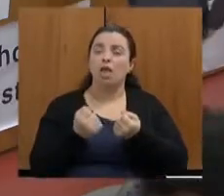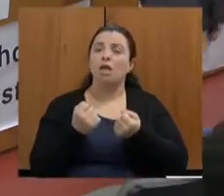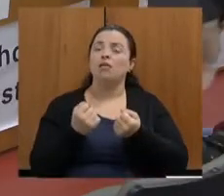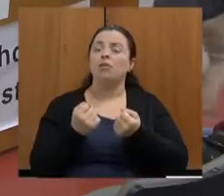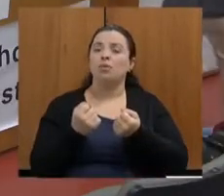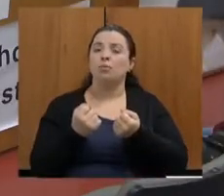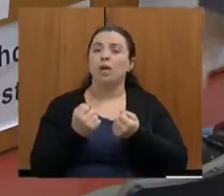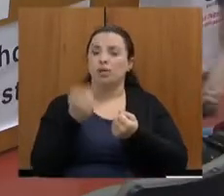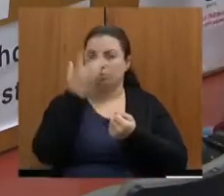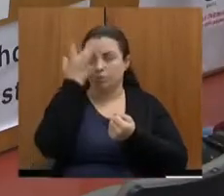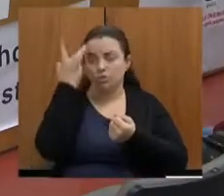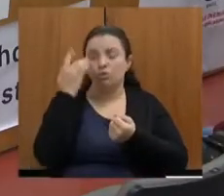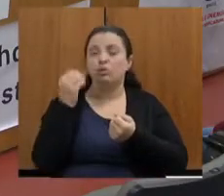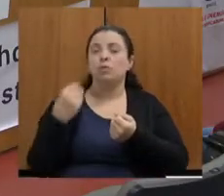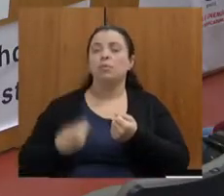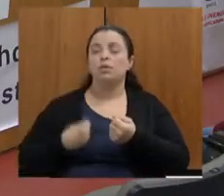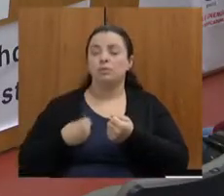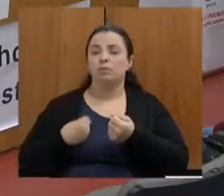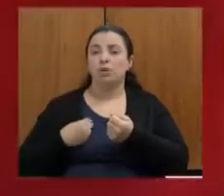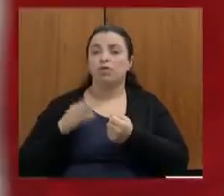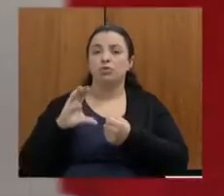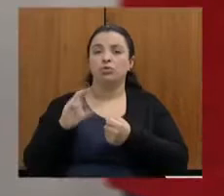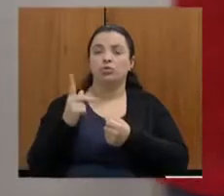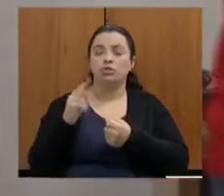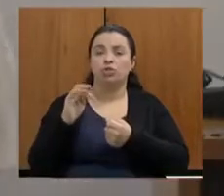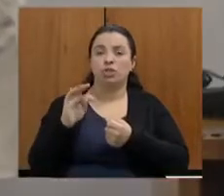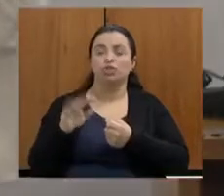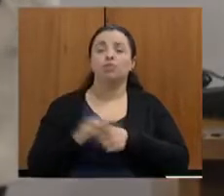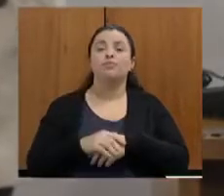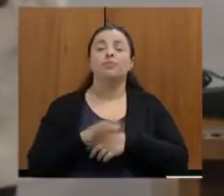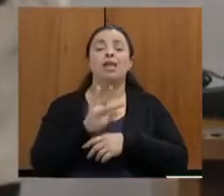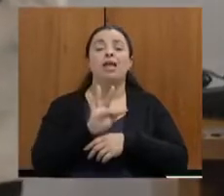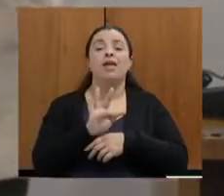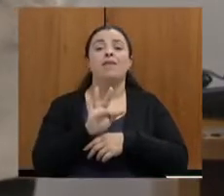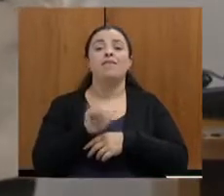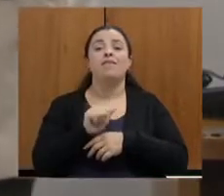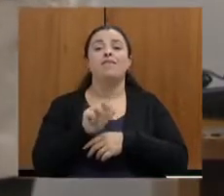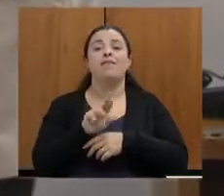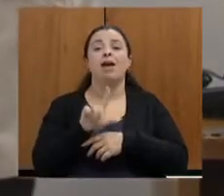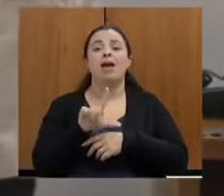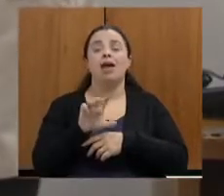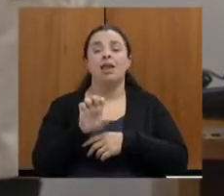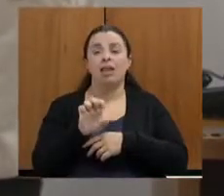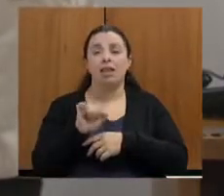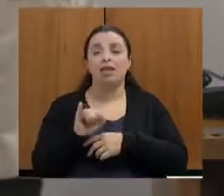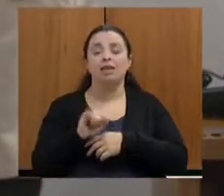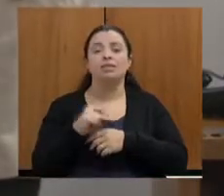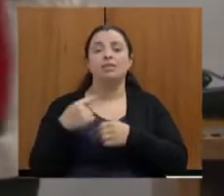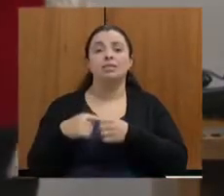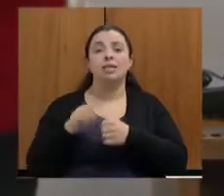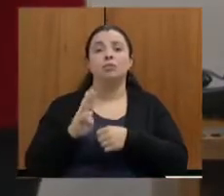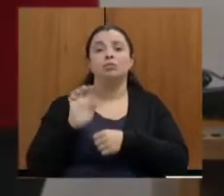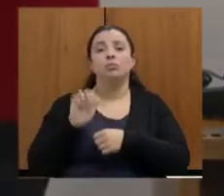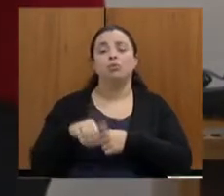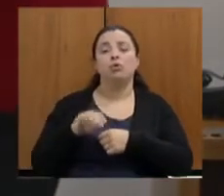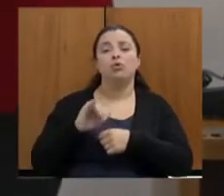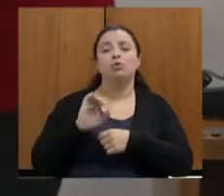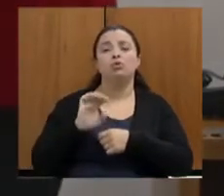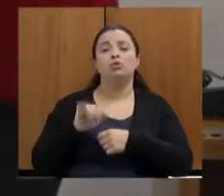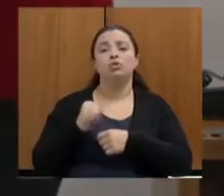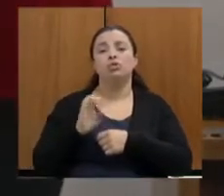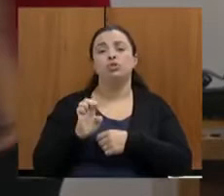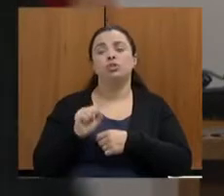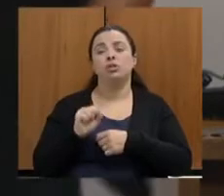chat durante os trabalhos falei Moura de Bom Jesus do Galho Nos alerta e o Crime se